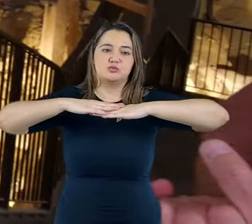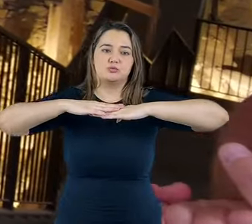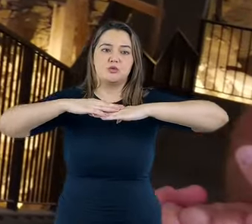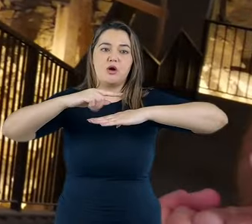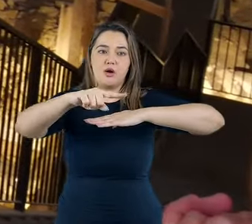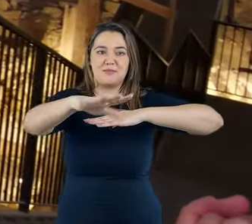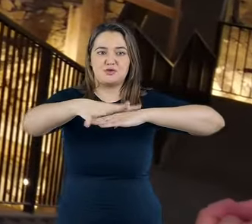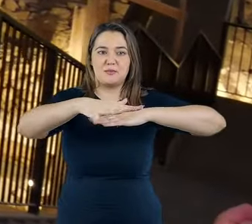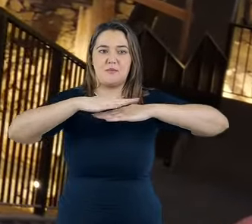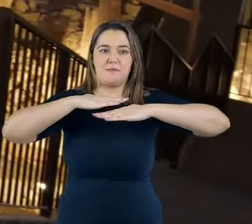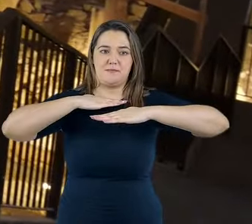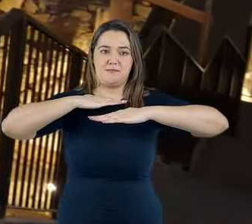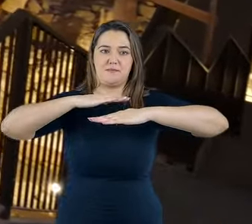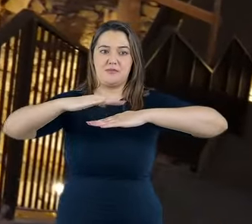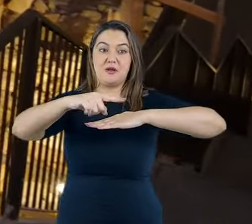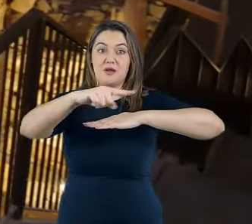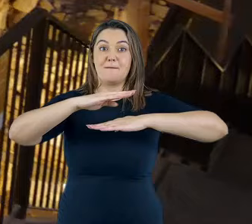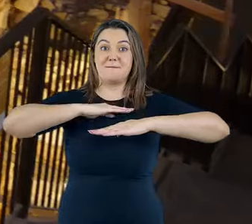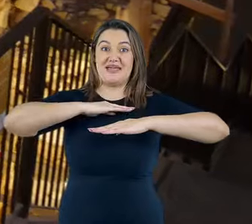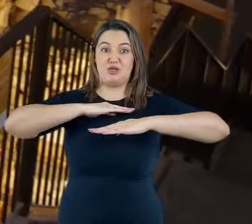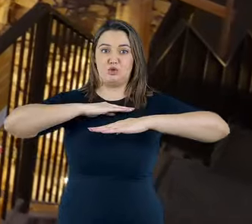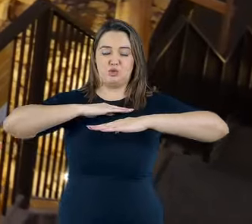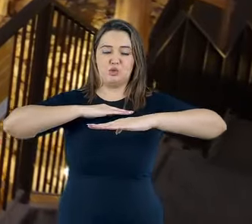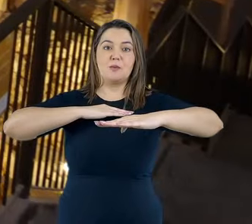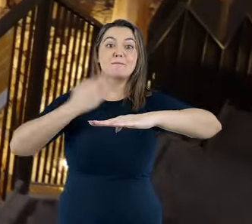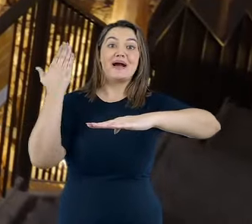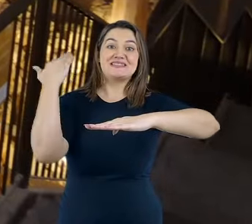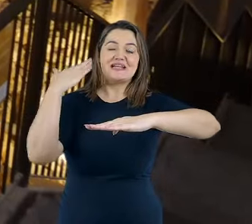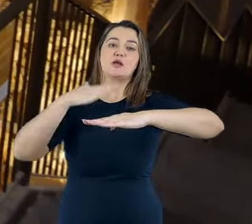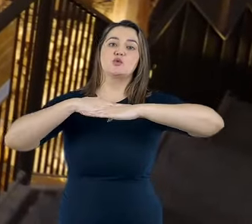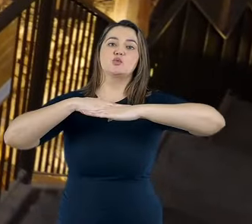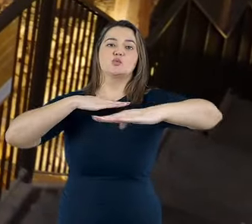altura aqui do nosso peito. Ou seja, quem estava